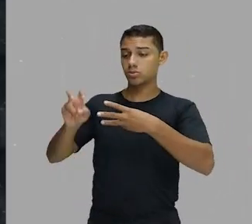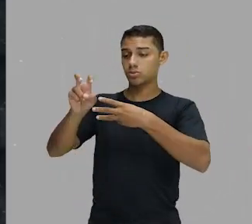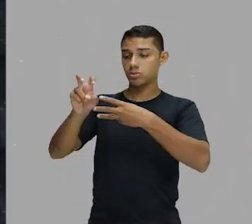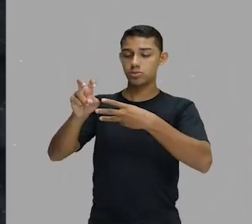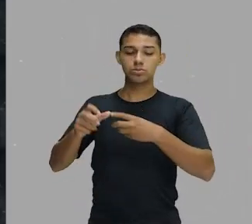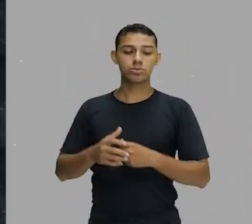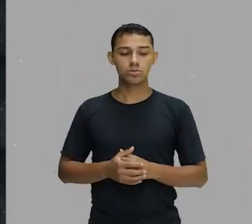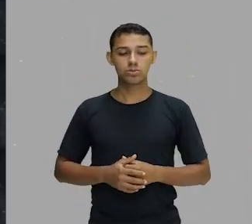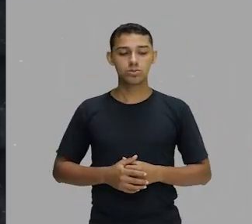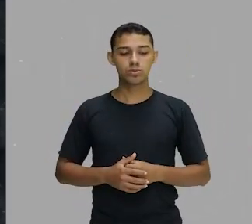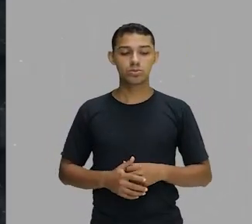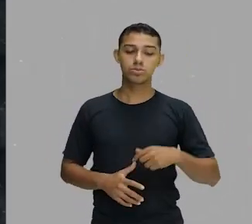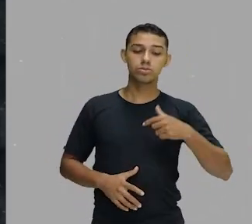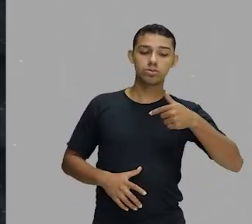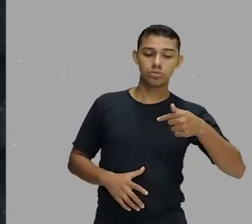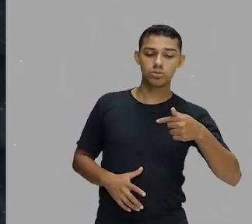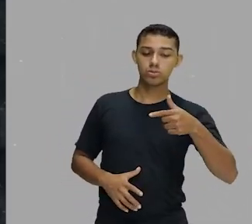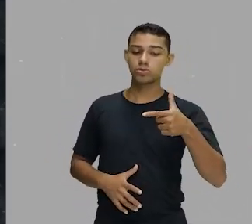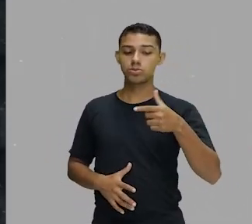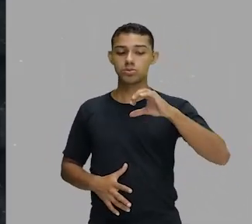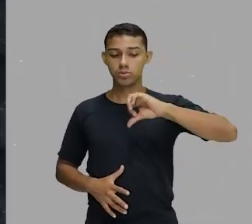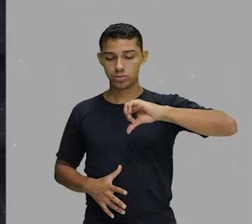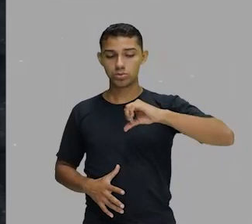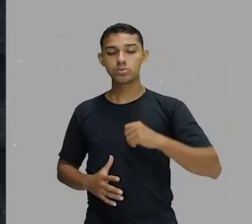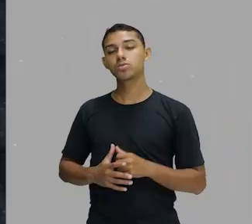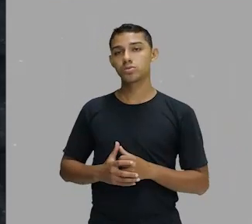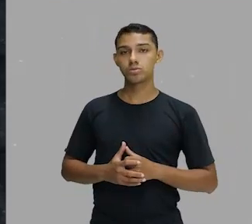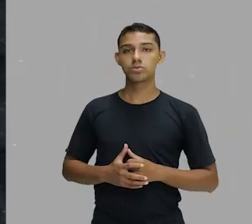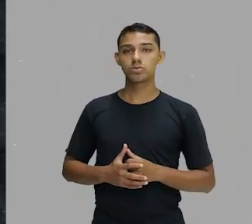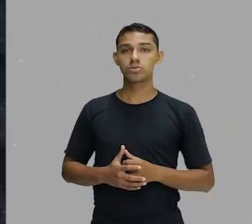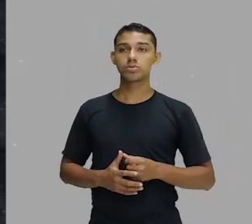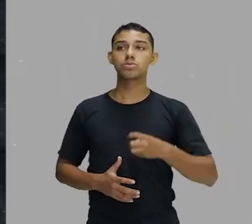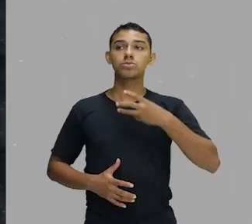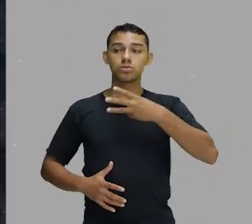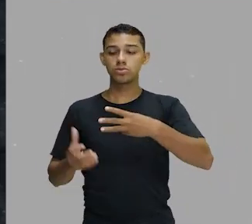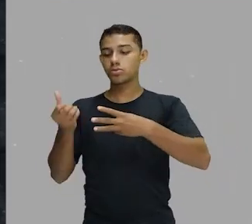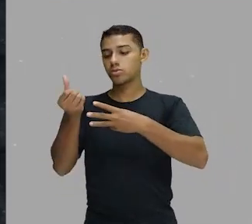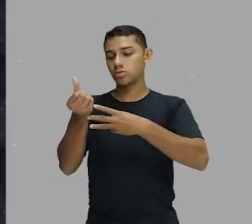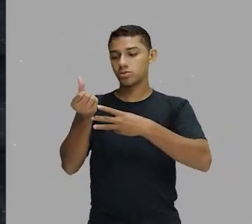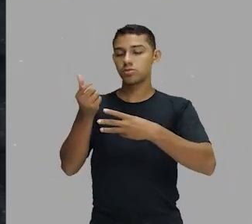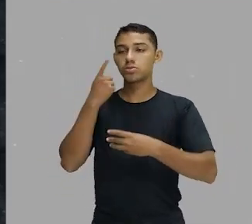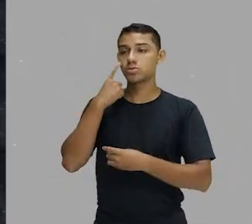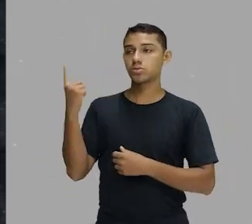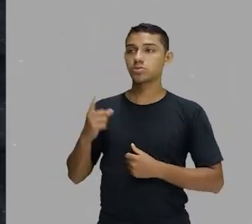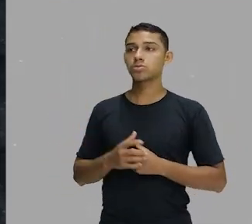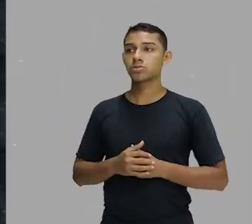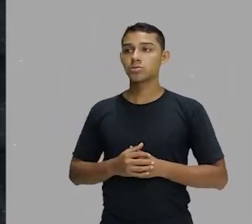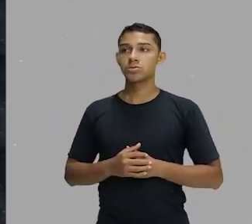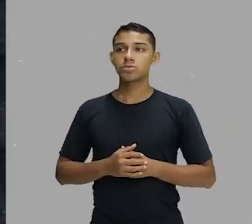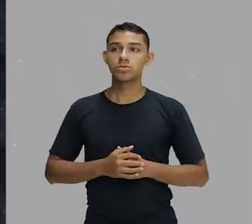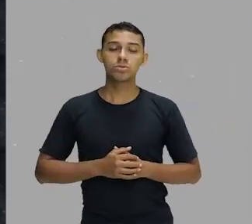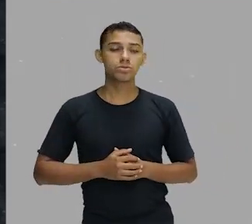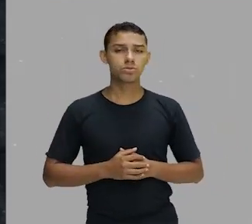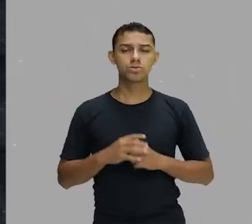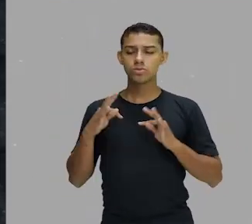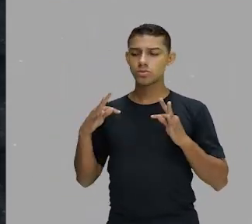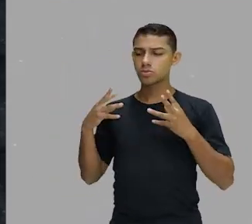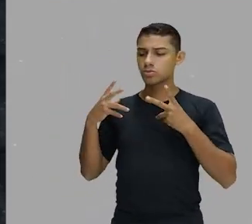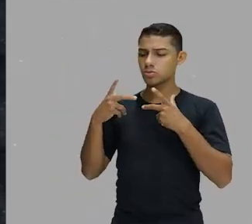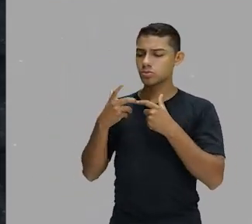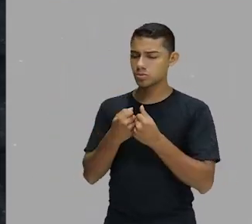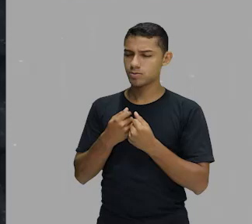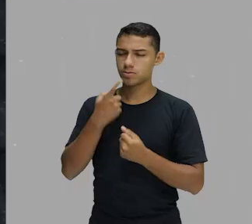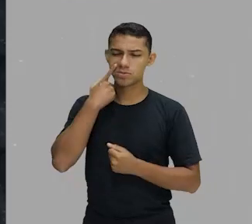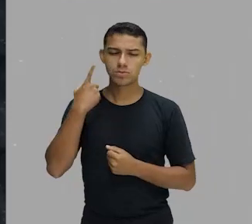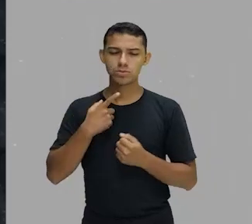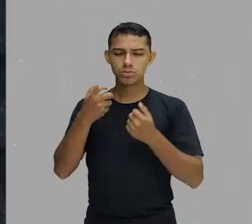da tabela, quem é o 729? É o 3 elevado à sexta. E se você parar para prestar atenção, todas essas potências